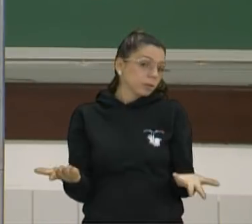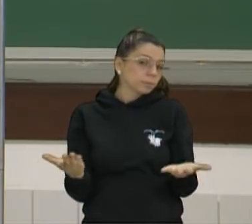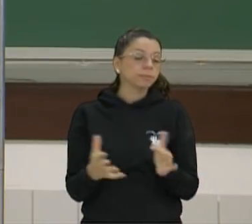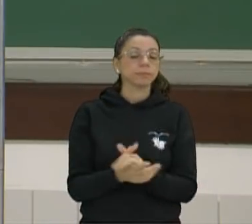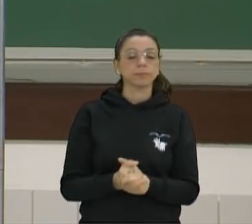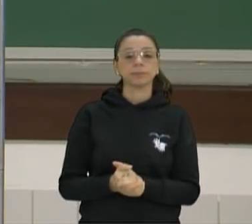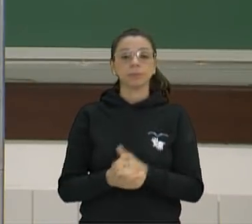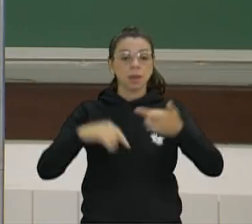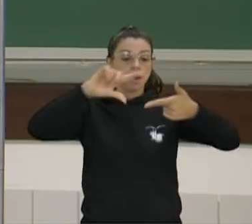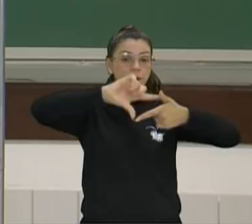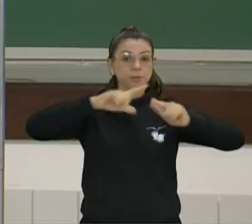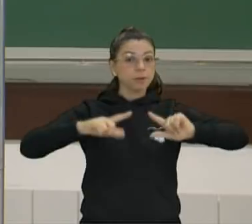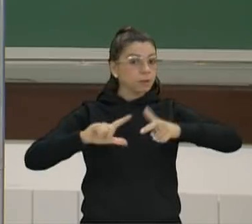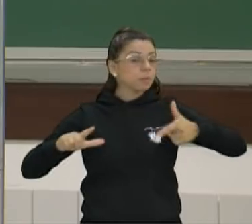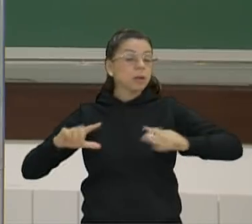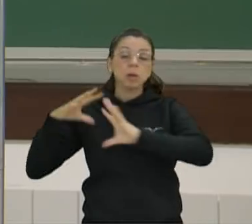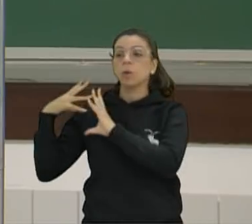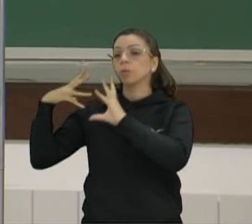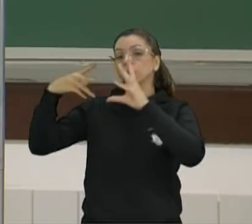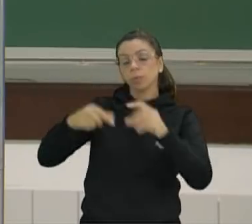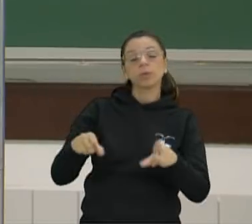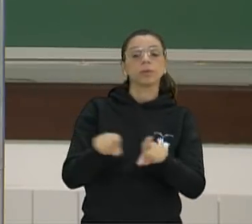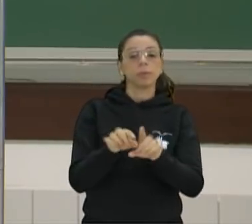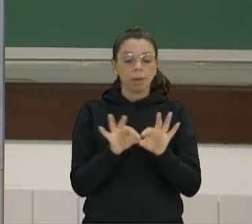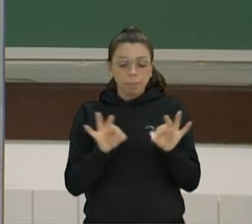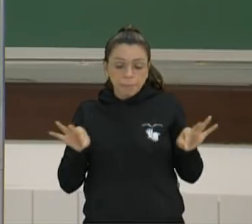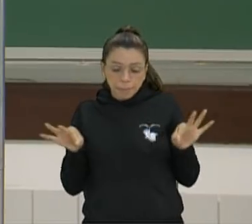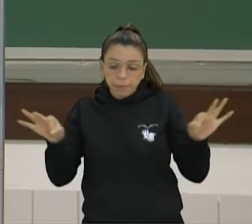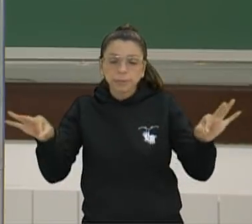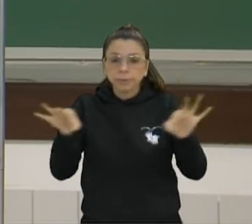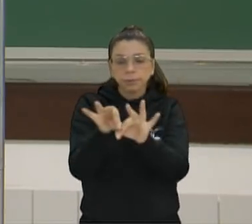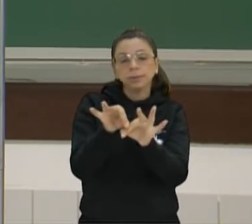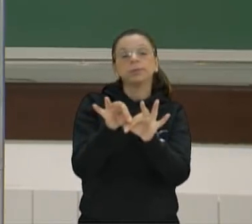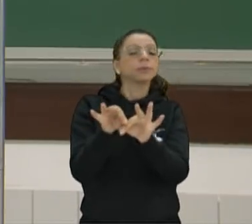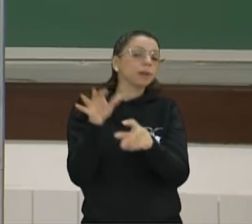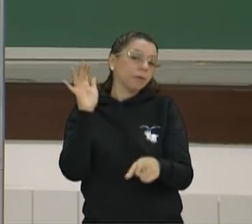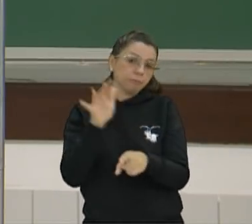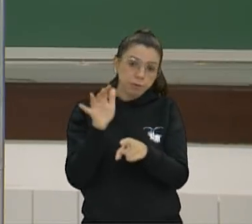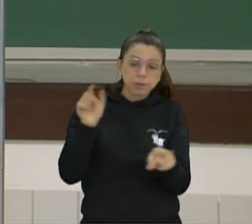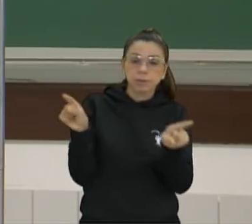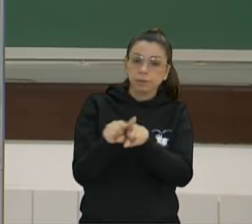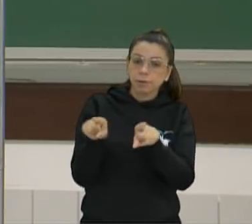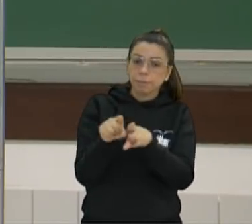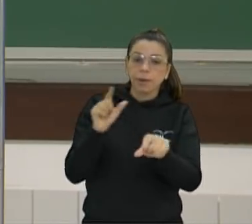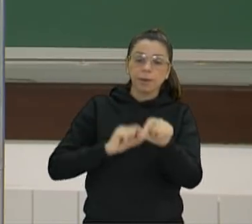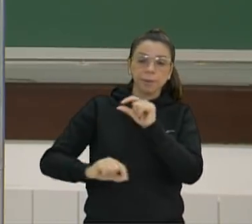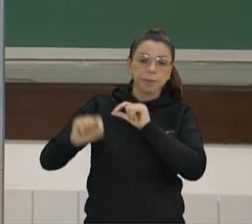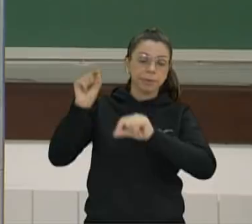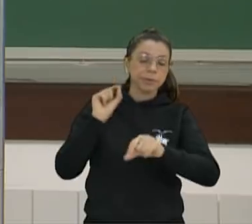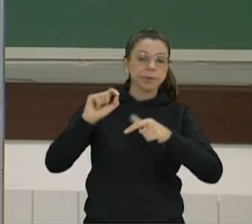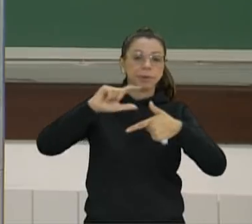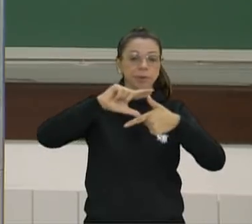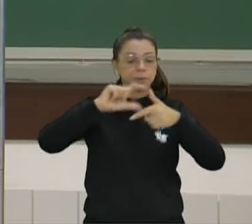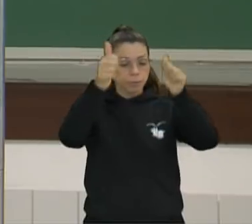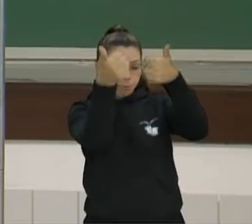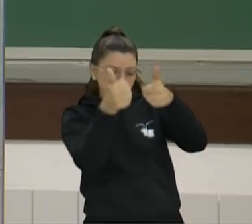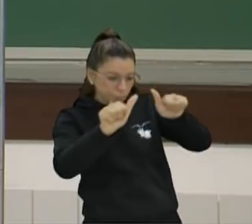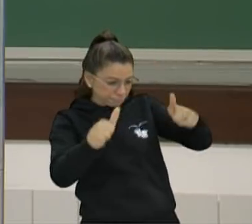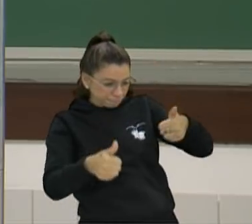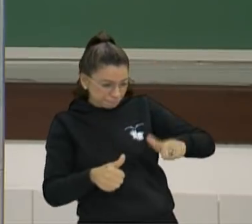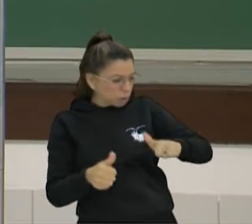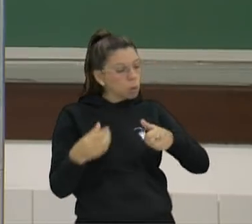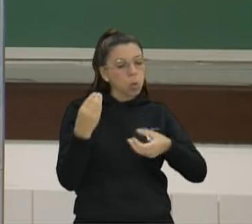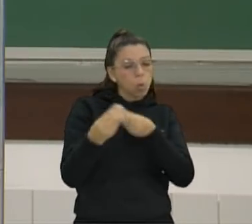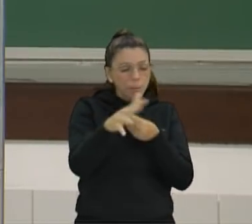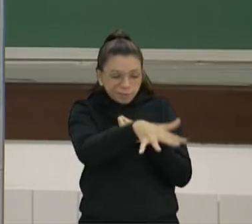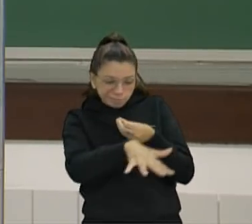A geometria faz parte de tudo, seja parte das medidas, né, que estão ali influenciando, seja parte das formas, do espaço, a maneira como